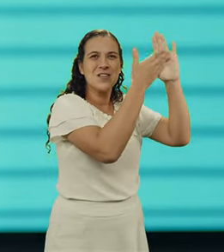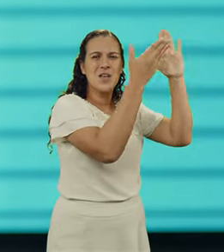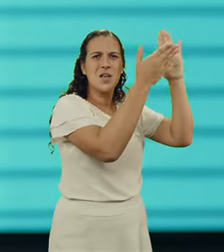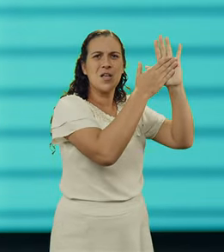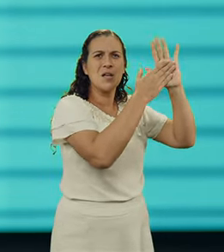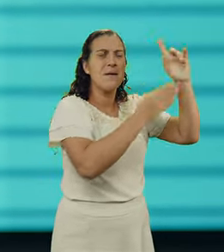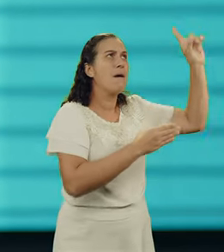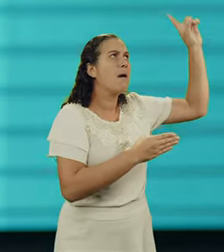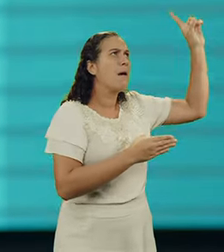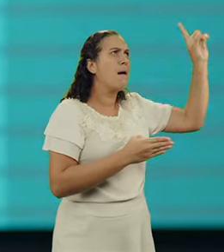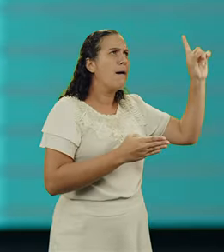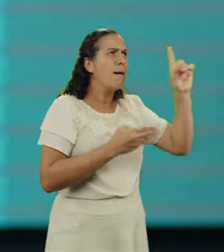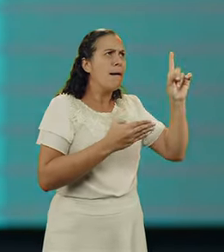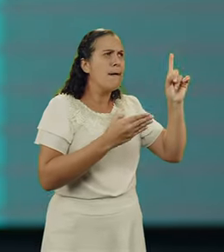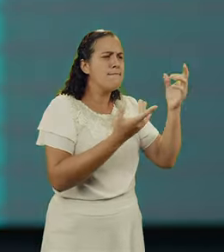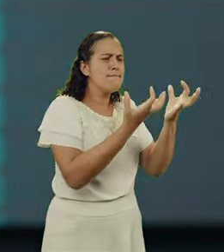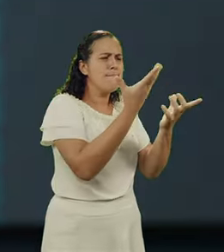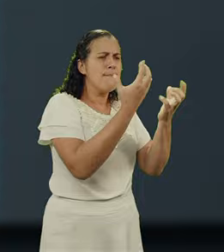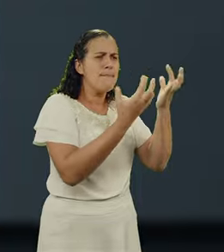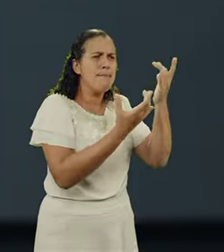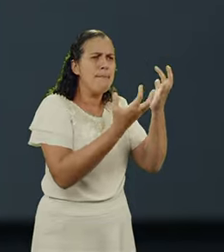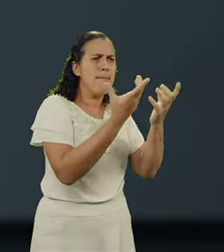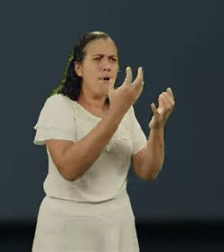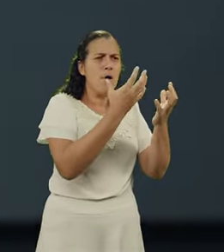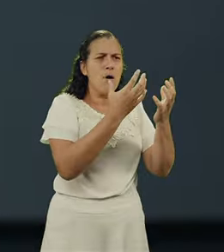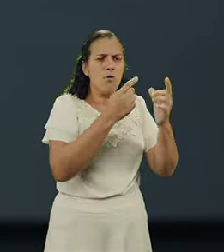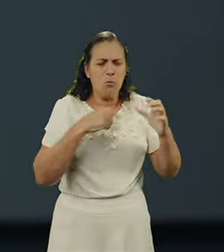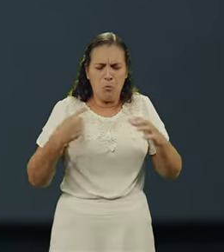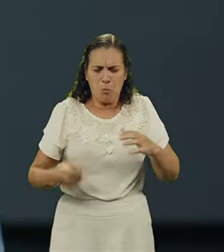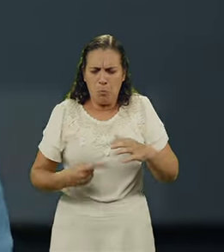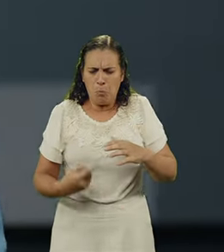Toca fogo na seara do inimigo. Vocês.